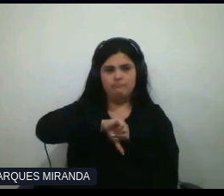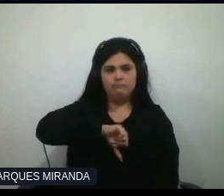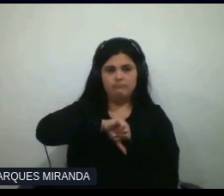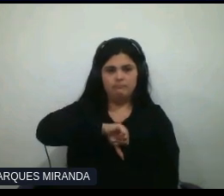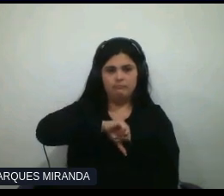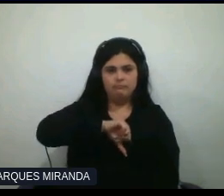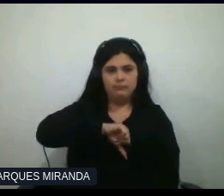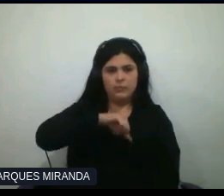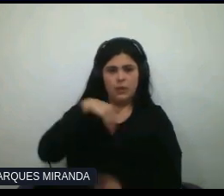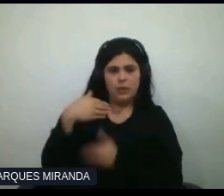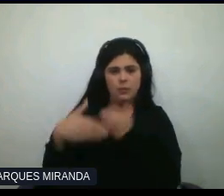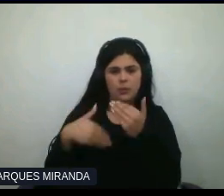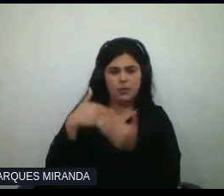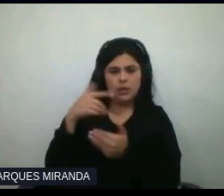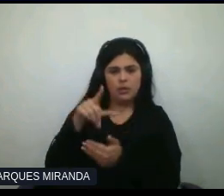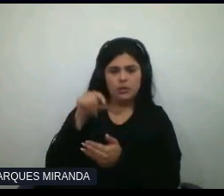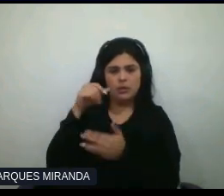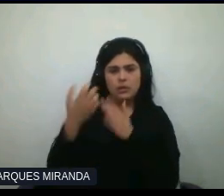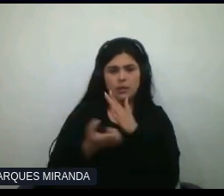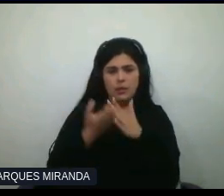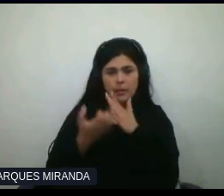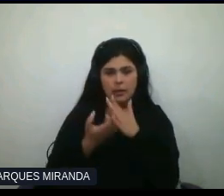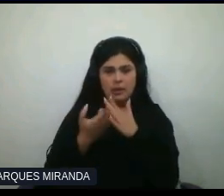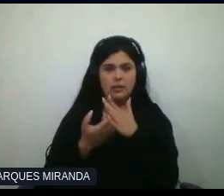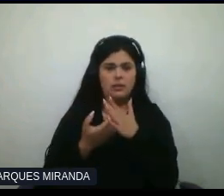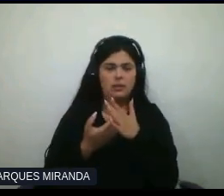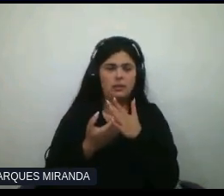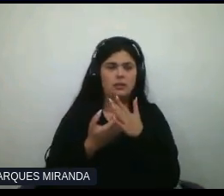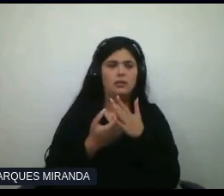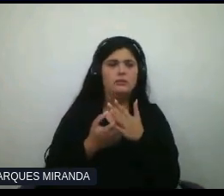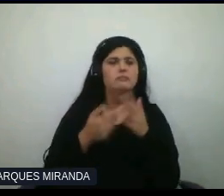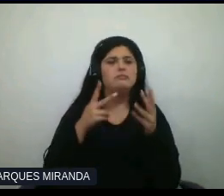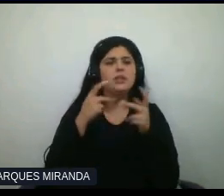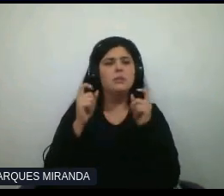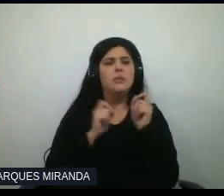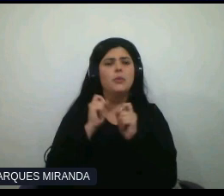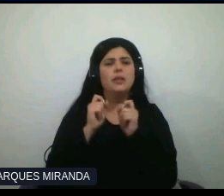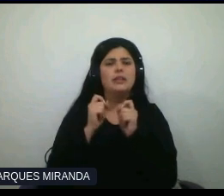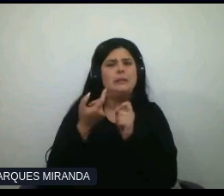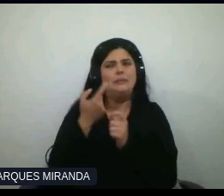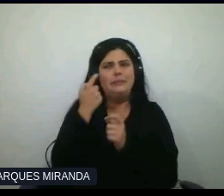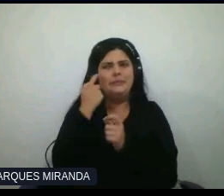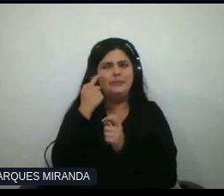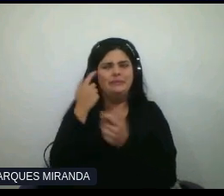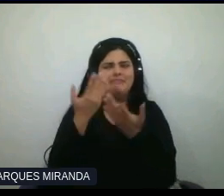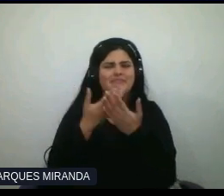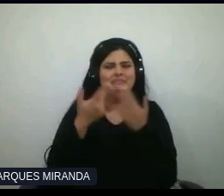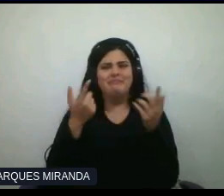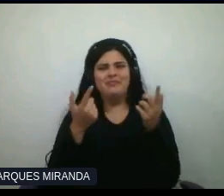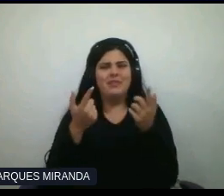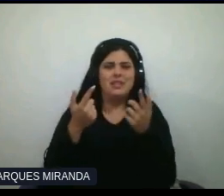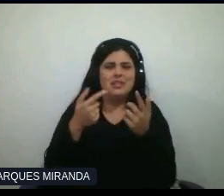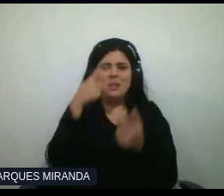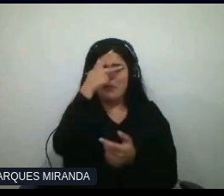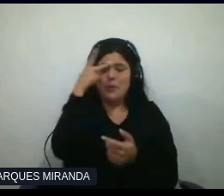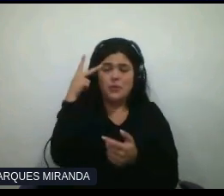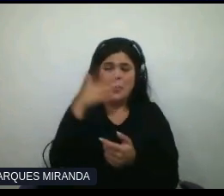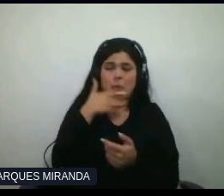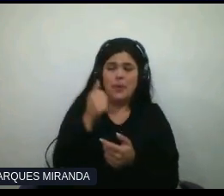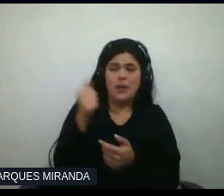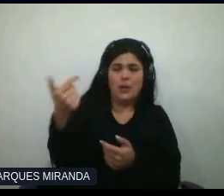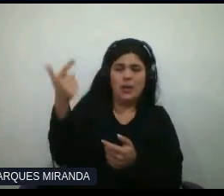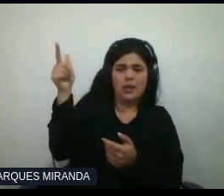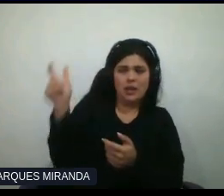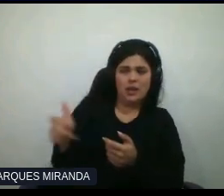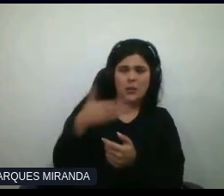num processo seletivo de uma empresa, a gente já vai com o pezinho atrás. Fala, mas aquele cara ali, ele é melhor, ou aquela menina